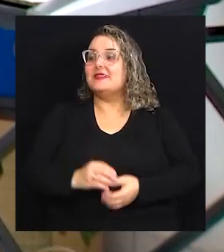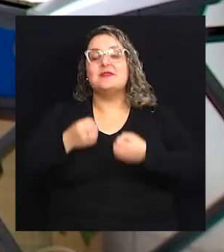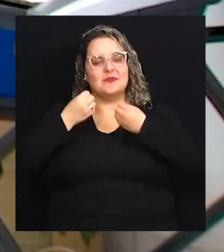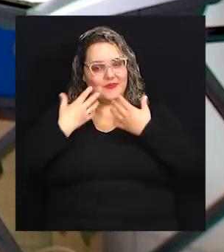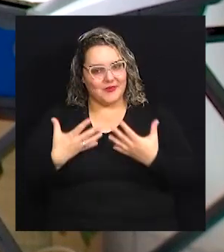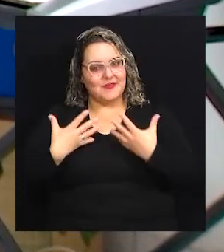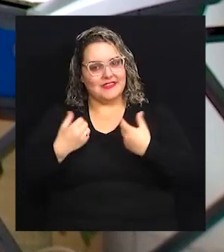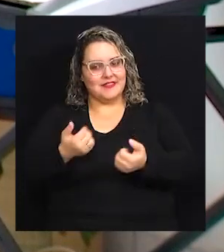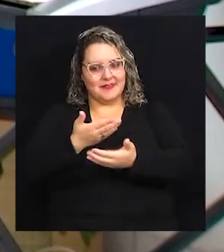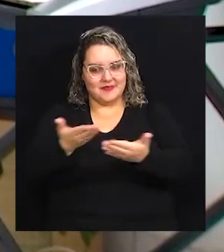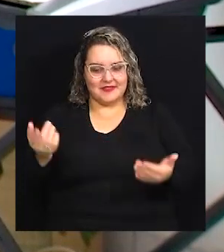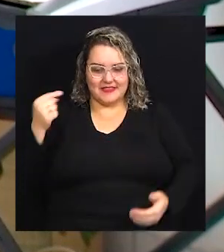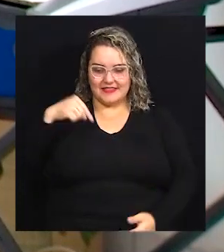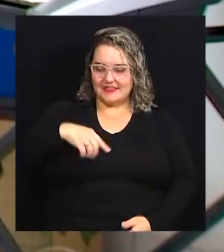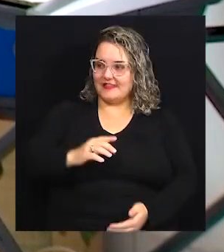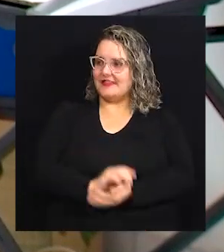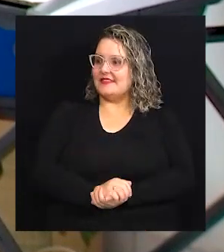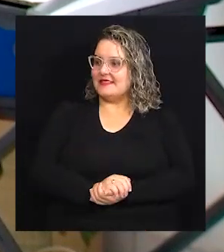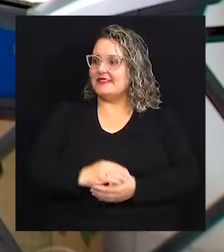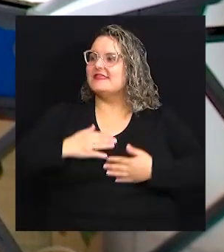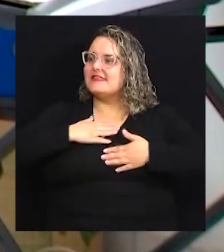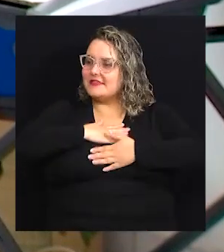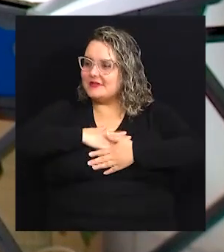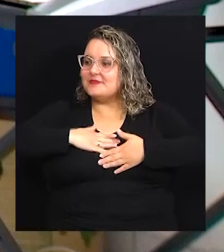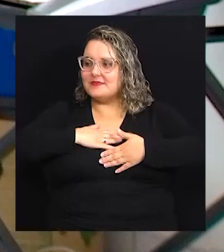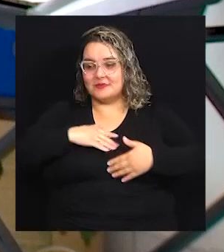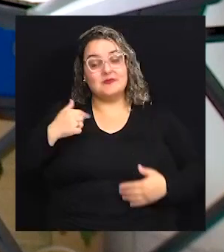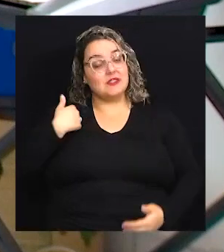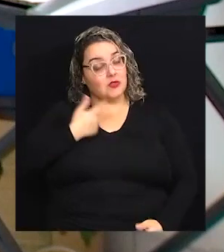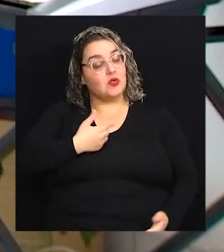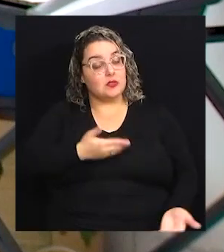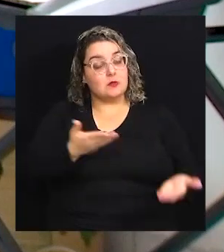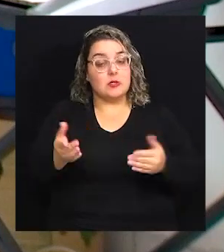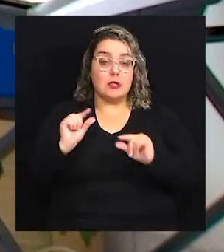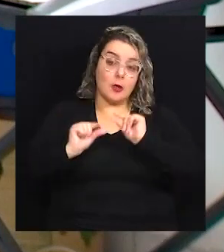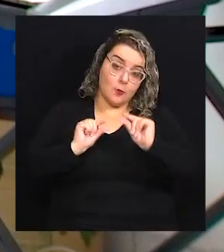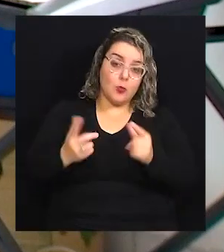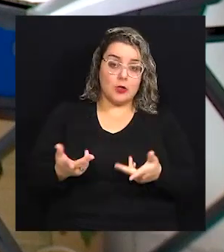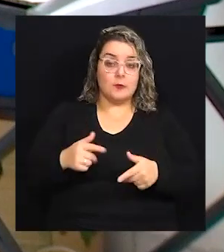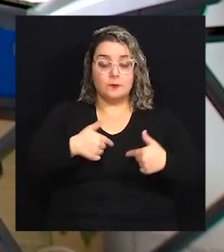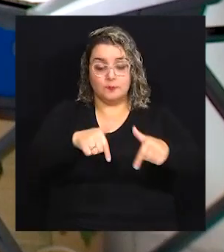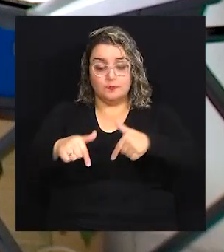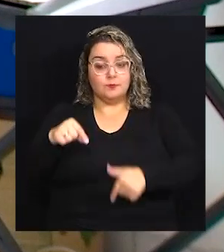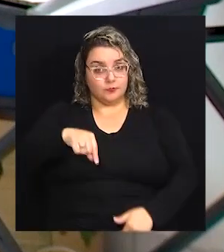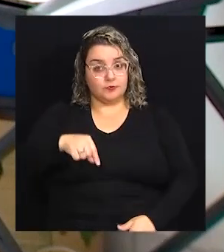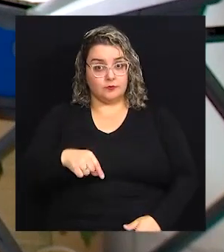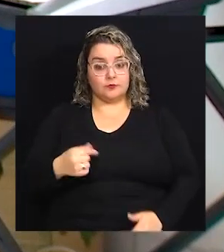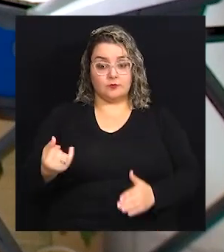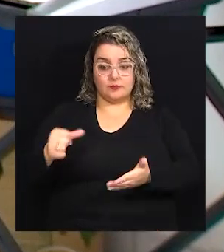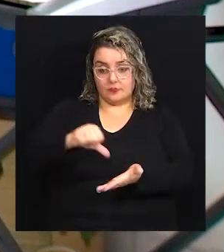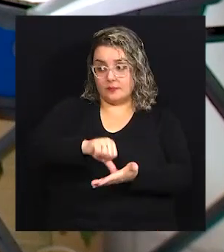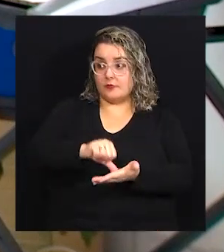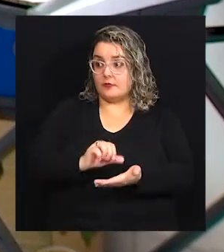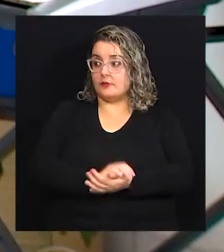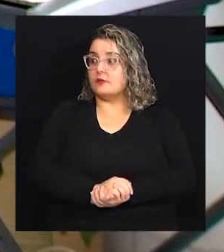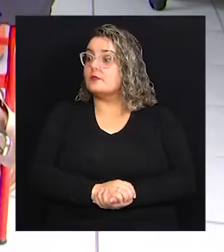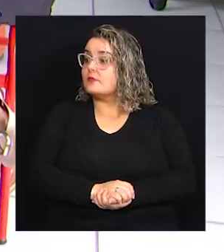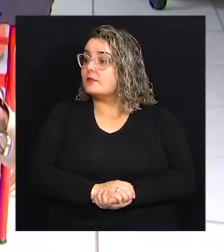Bom receber vocês aqui e é um prazer para nós apresentar um pouco do trabalho que é desenvolvido aqui na